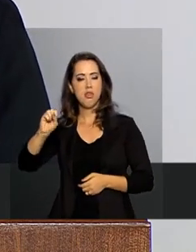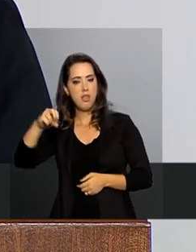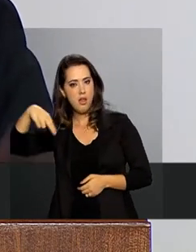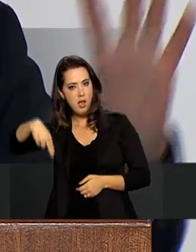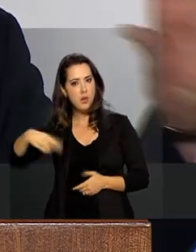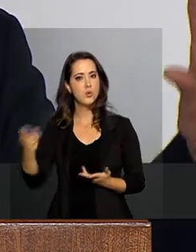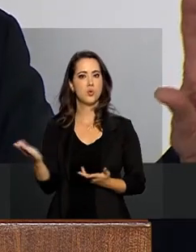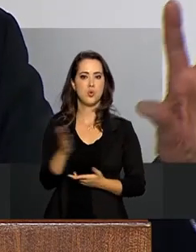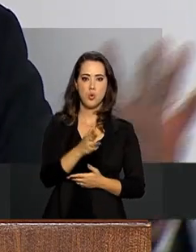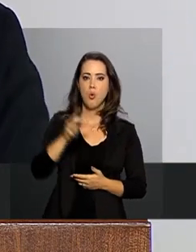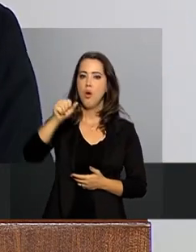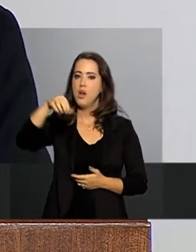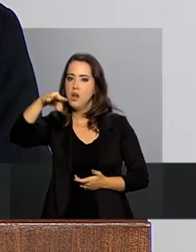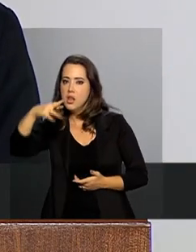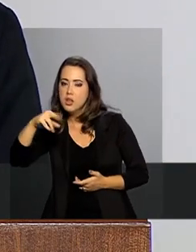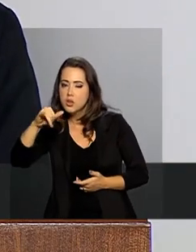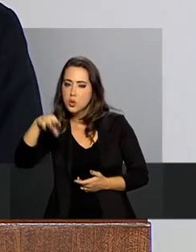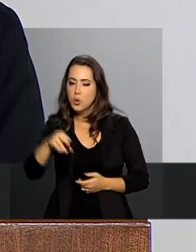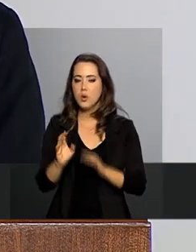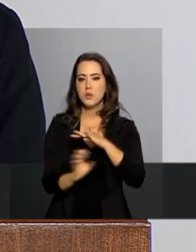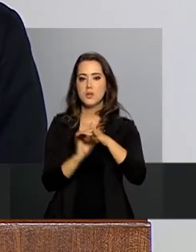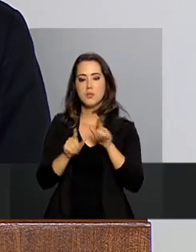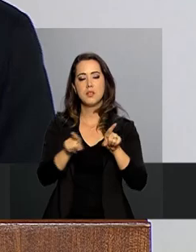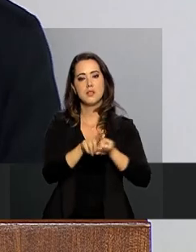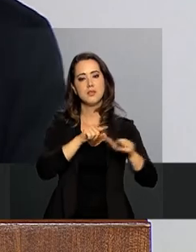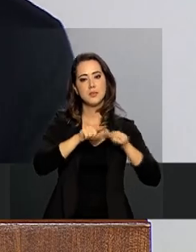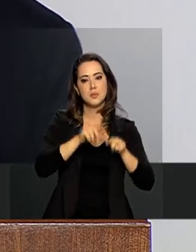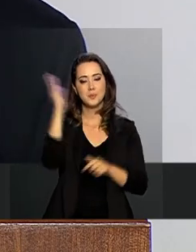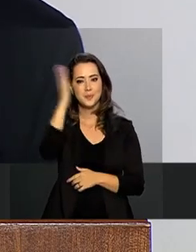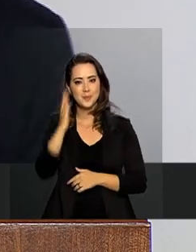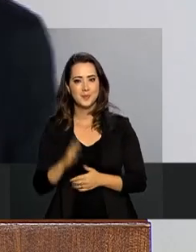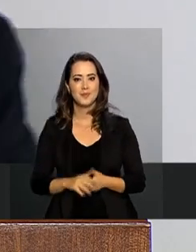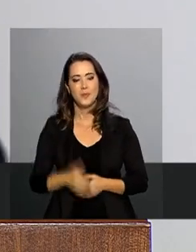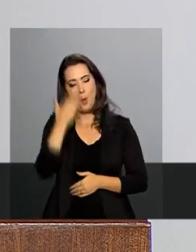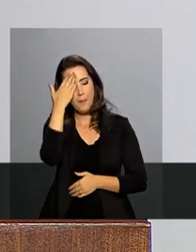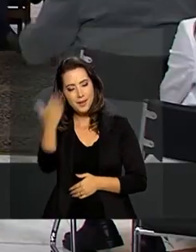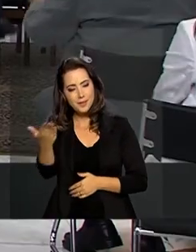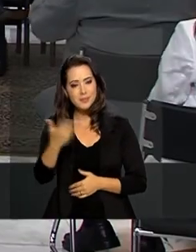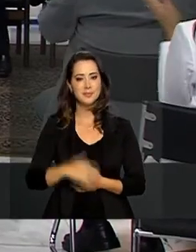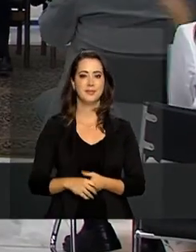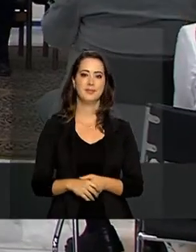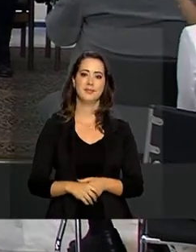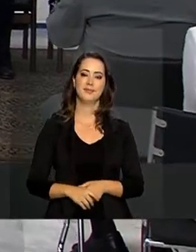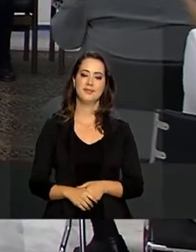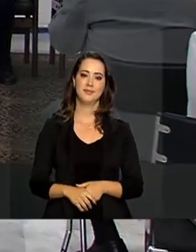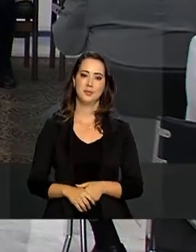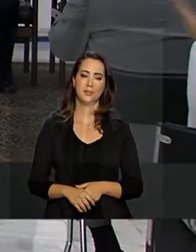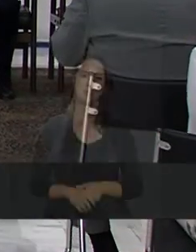mello os empresários e os trabalhadores brasileiros obrigado